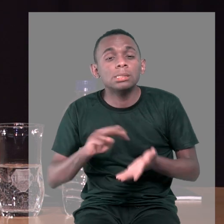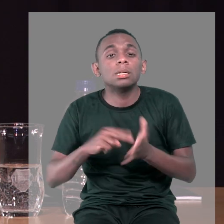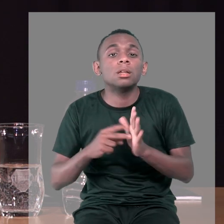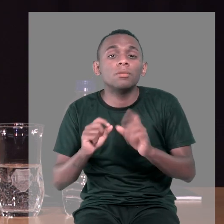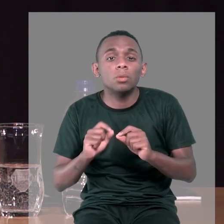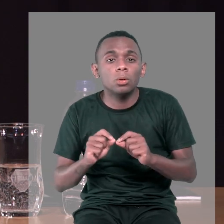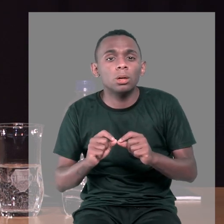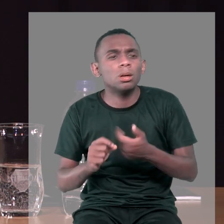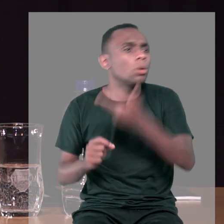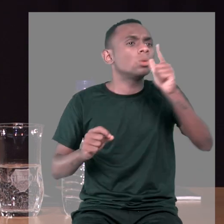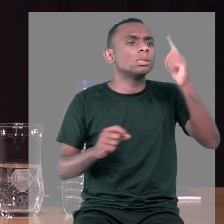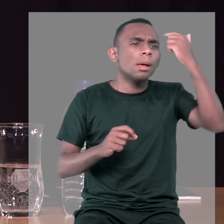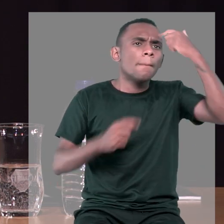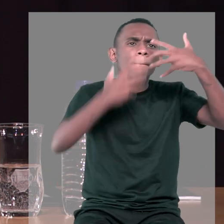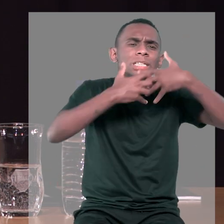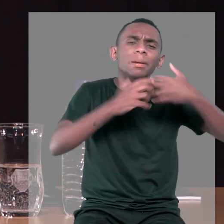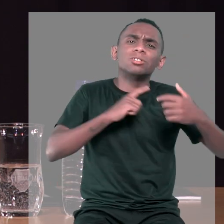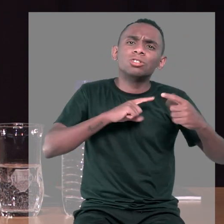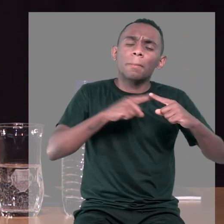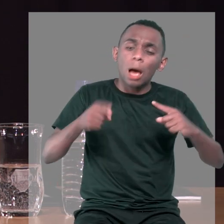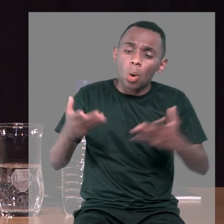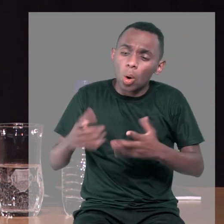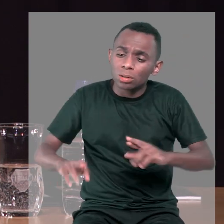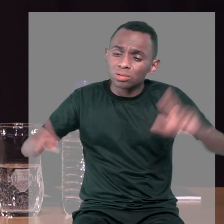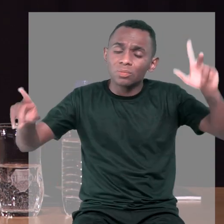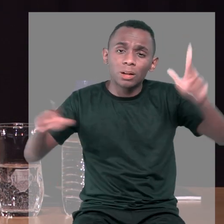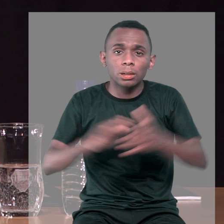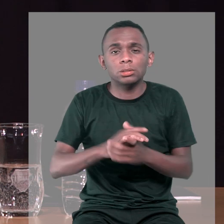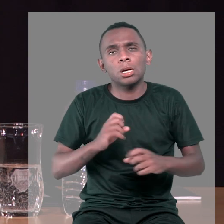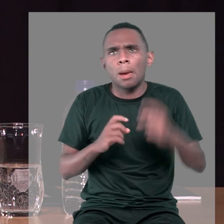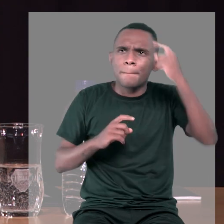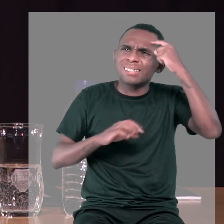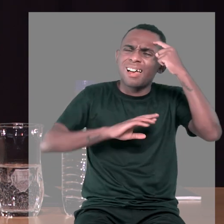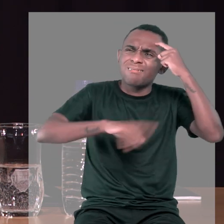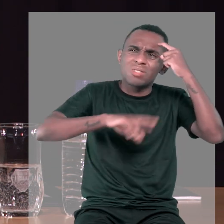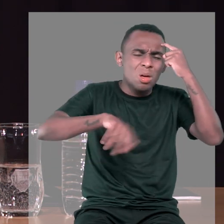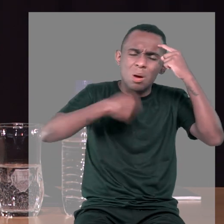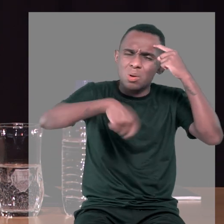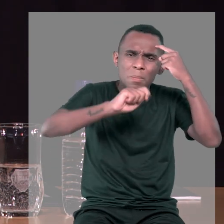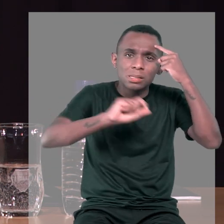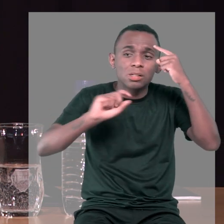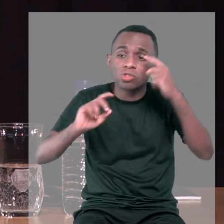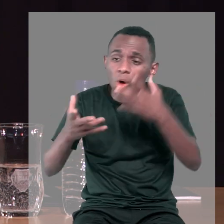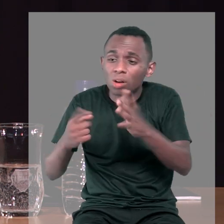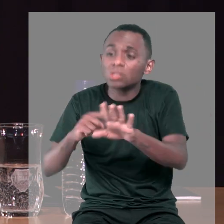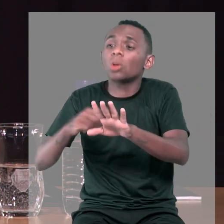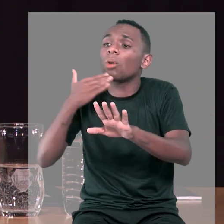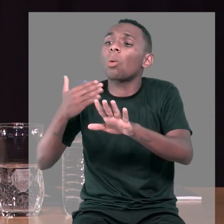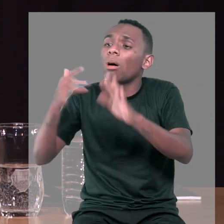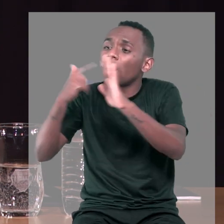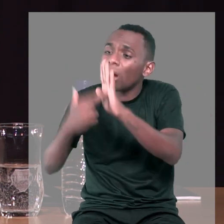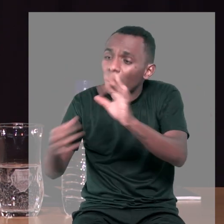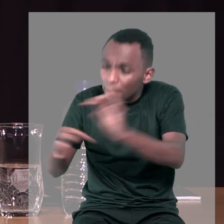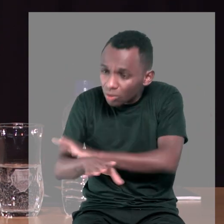enigma. O mundo ideologizado é um mundo sem enigma, é um mundo sem interrogação. Por